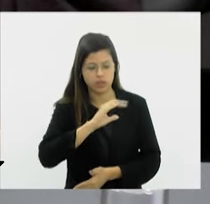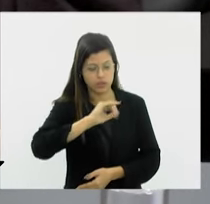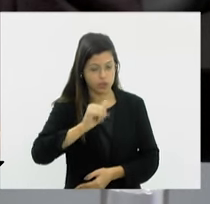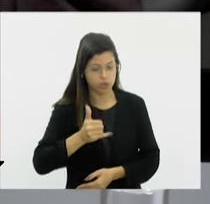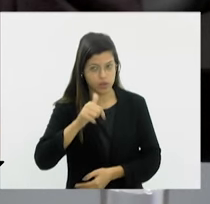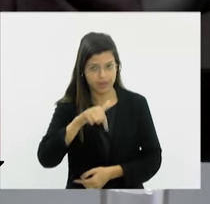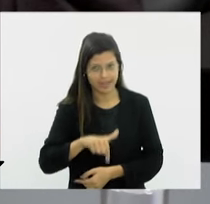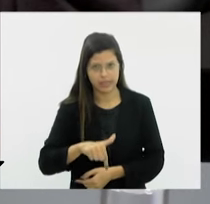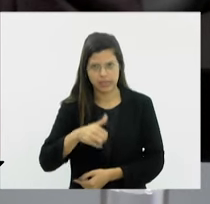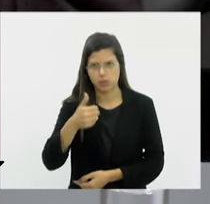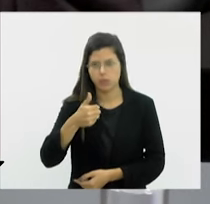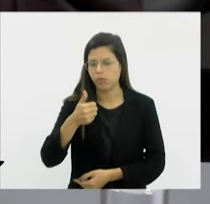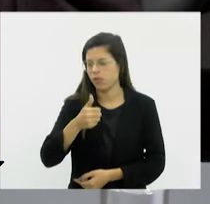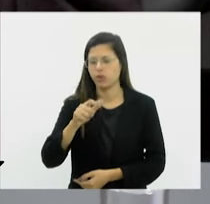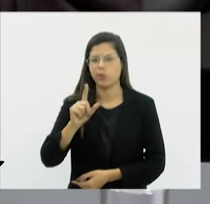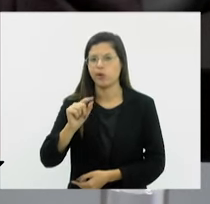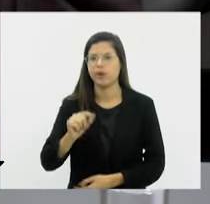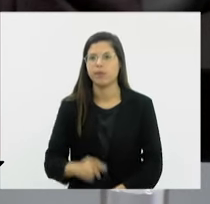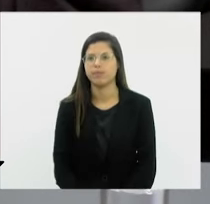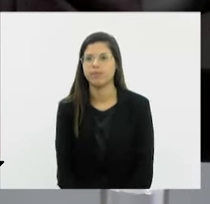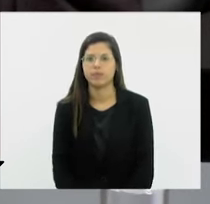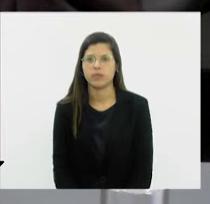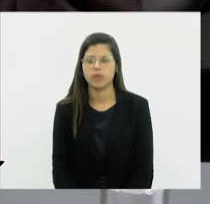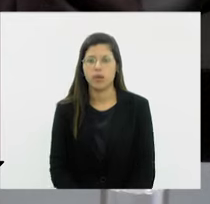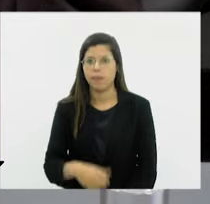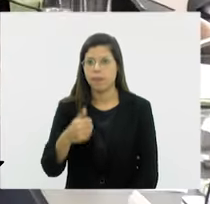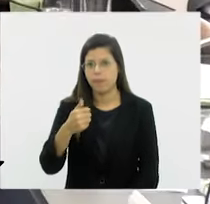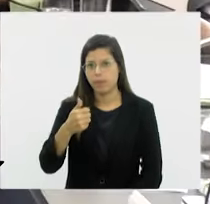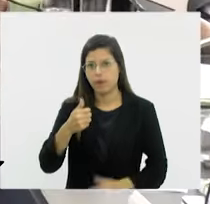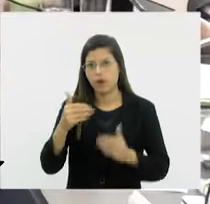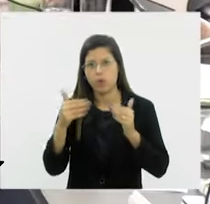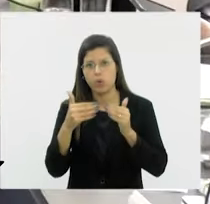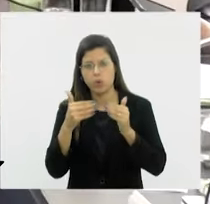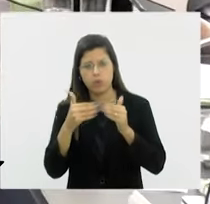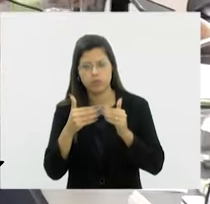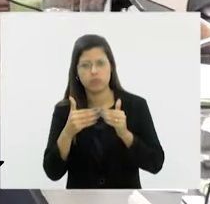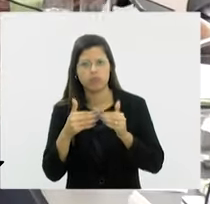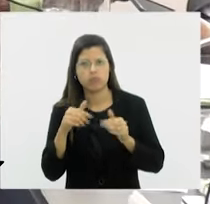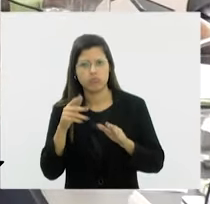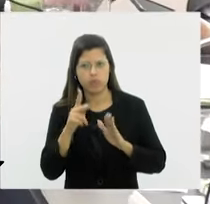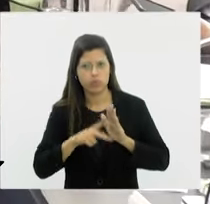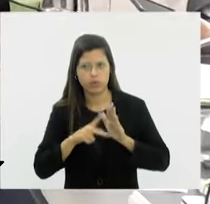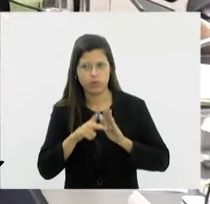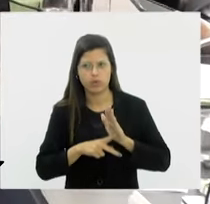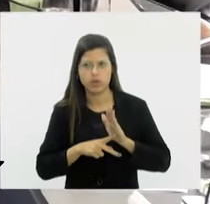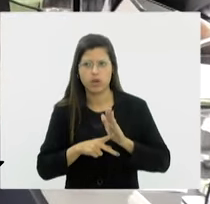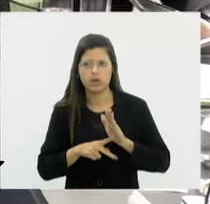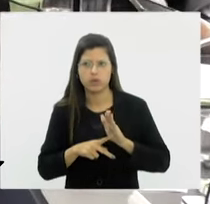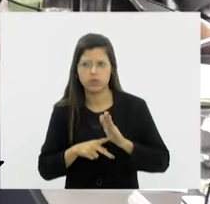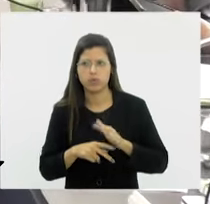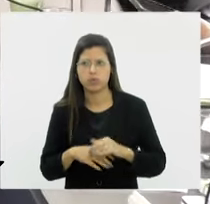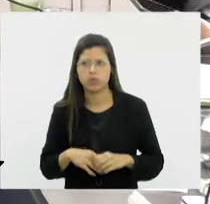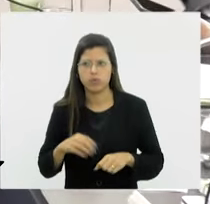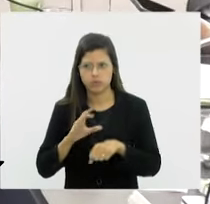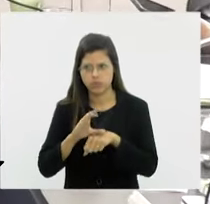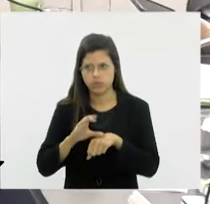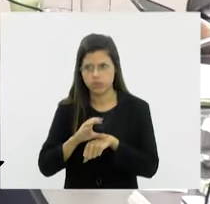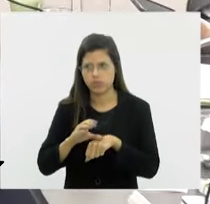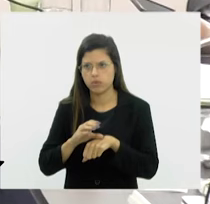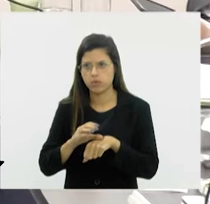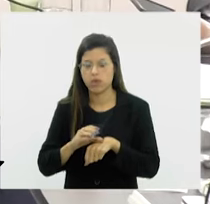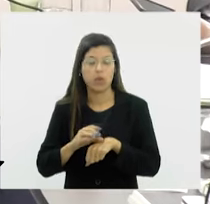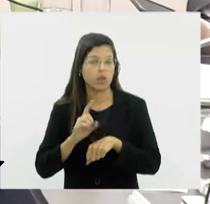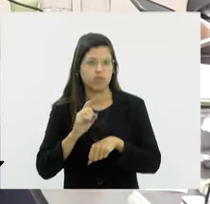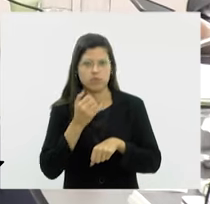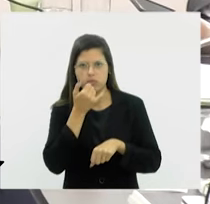em primeira, qual foi? Primeira foi favorável ao projeto. Foi constitucionalidade. A emenda... Juridicidade, me